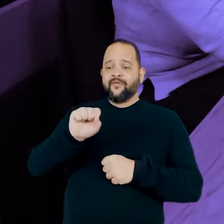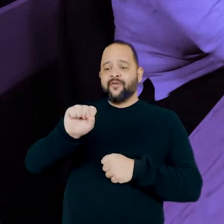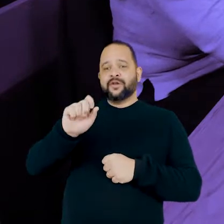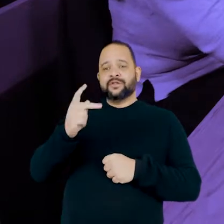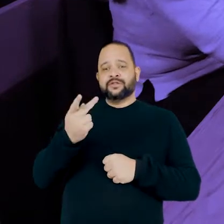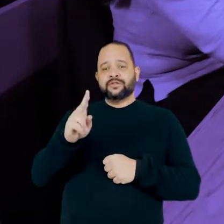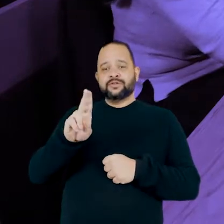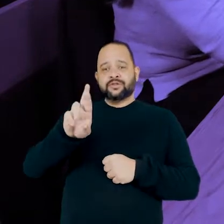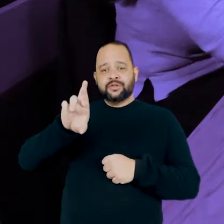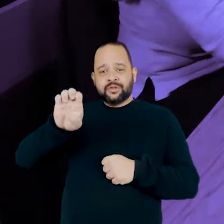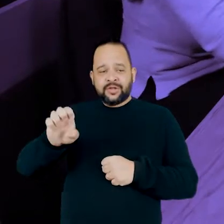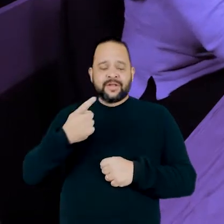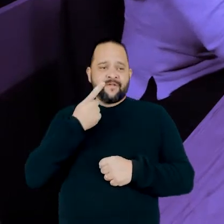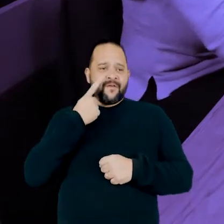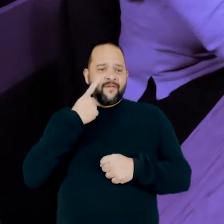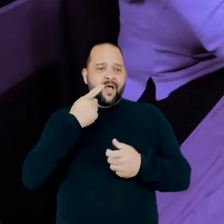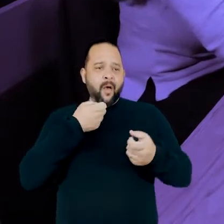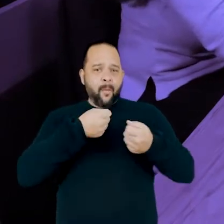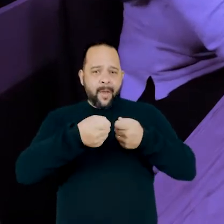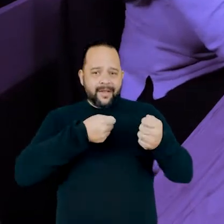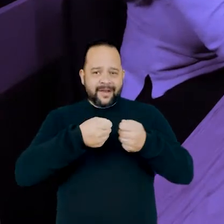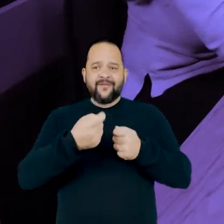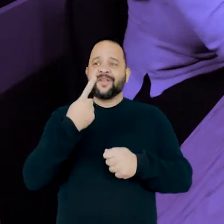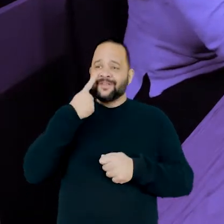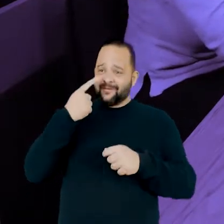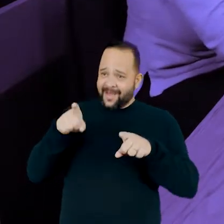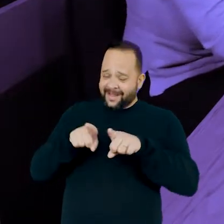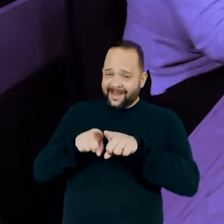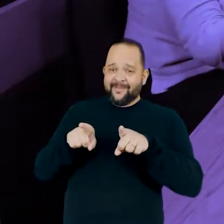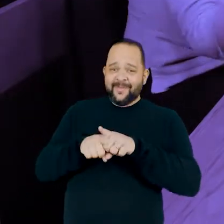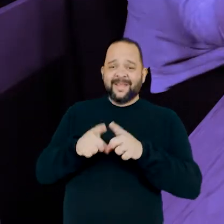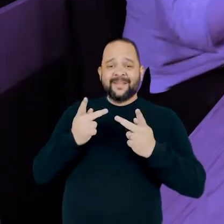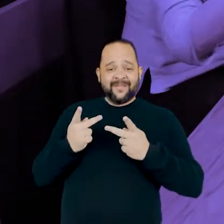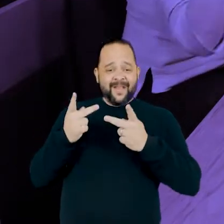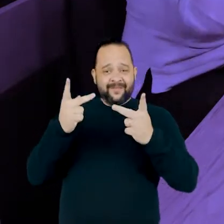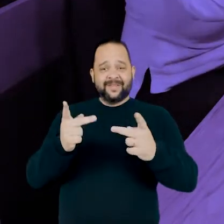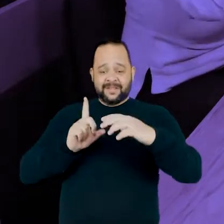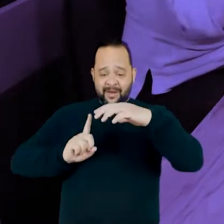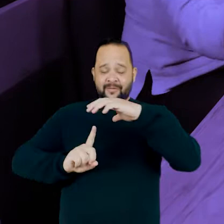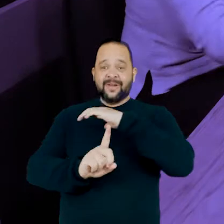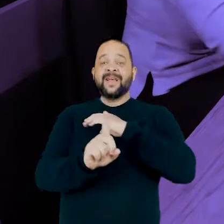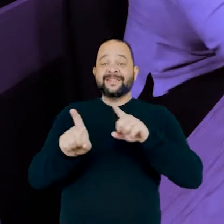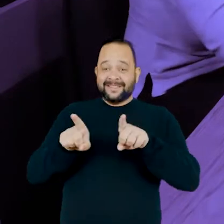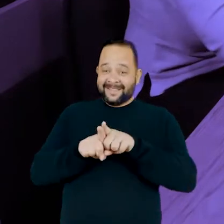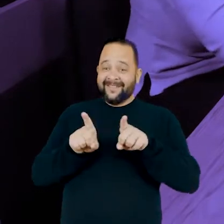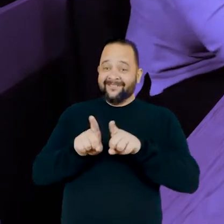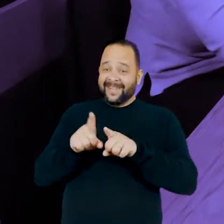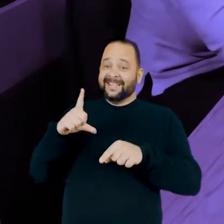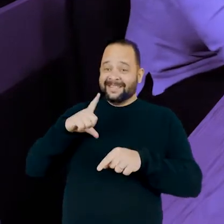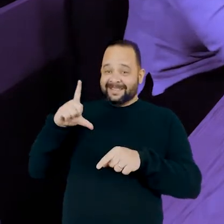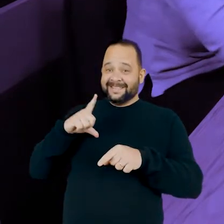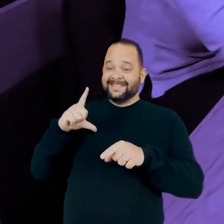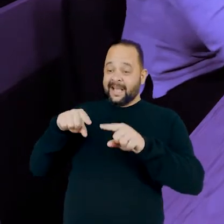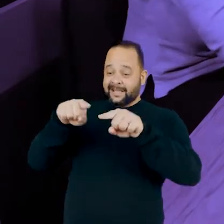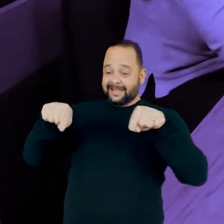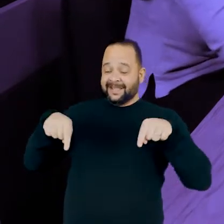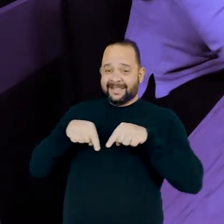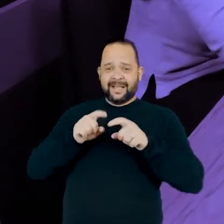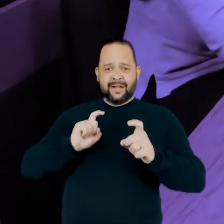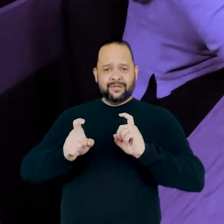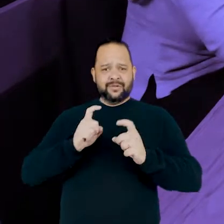Você vai assistir uma entrevista, você vê um Shure, né? Você vai visitar um cliente, você vê um Shure na sala de reunião.